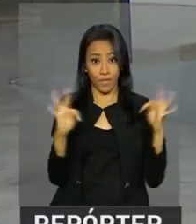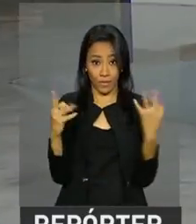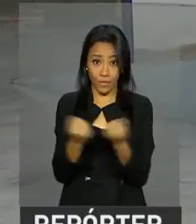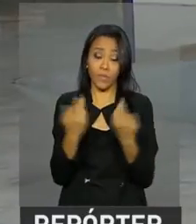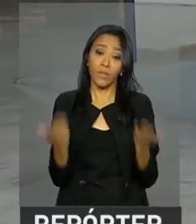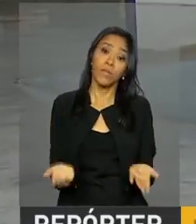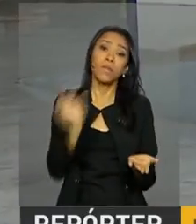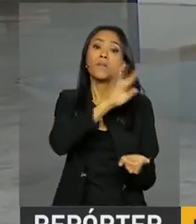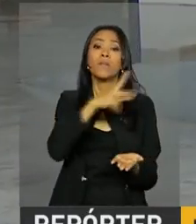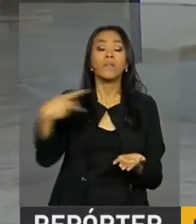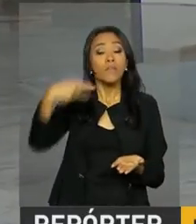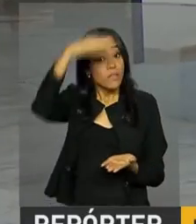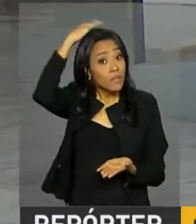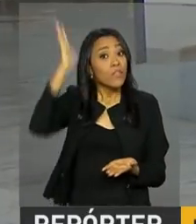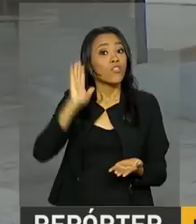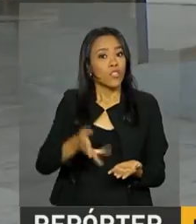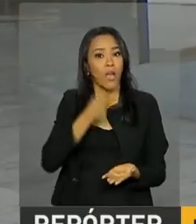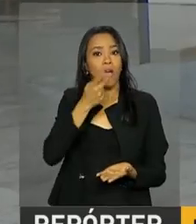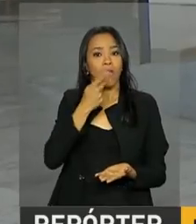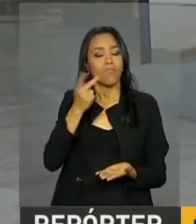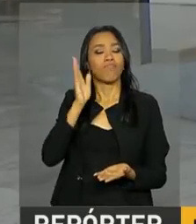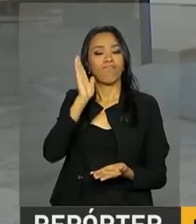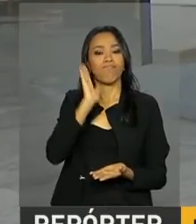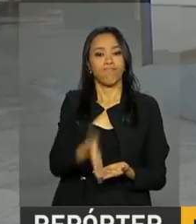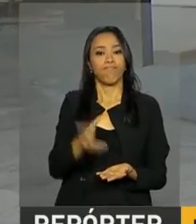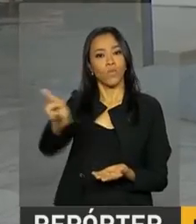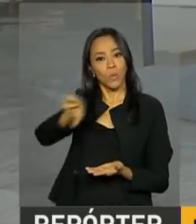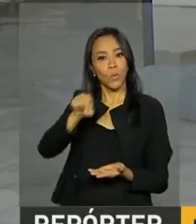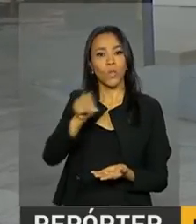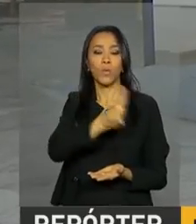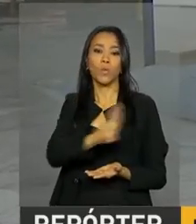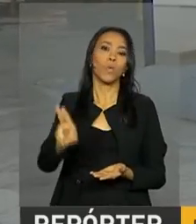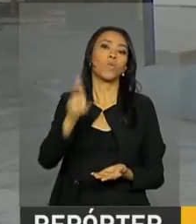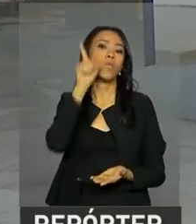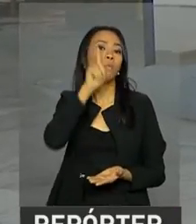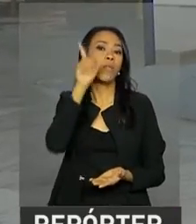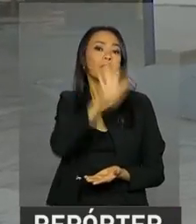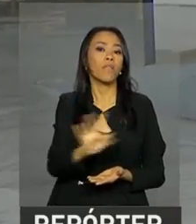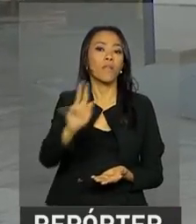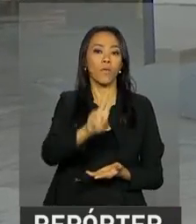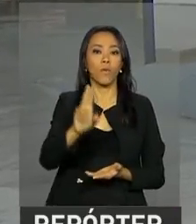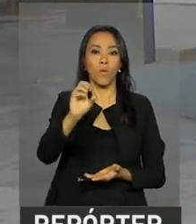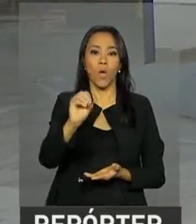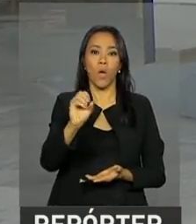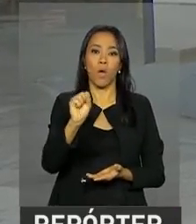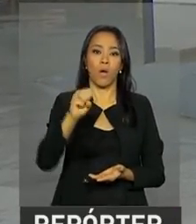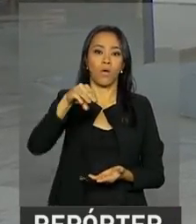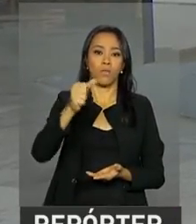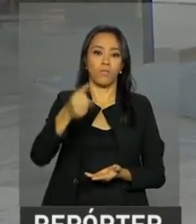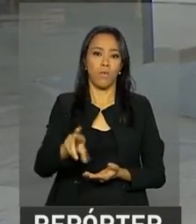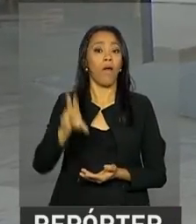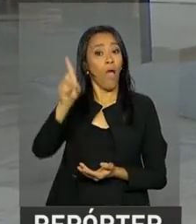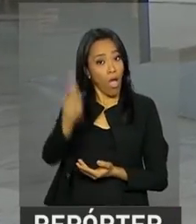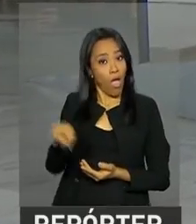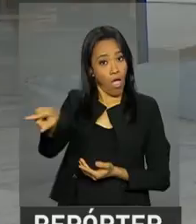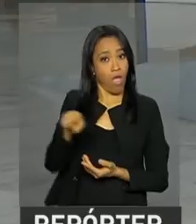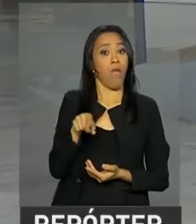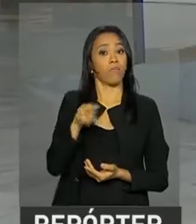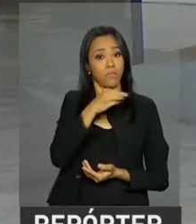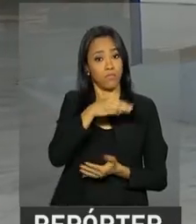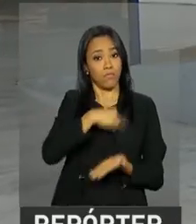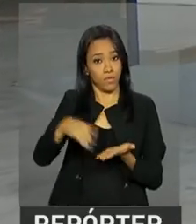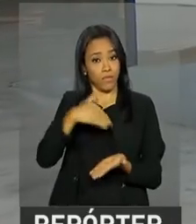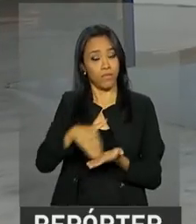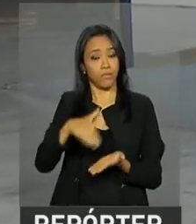presidente michel temer confirmou então o nome do deputado federal osmar serraglio para o cargo de ministro da justiça e da segurança